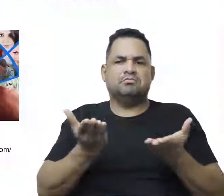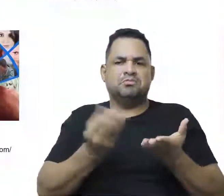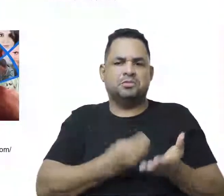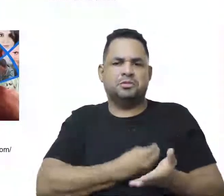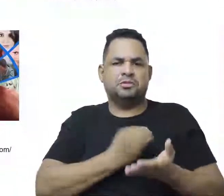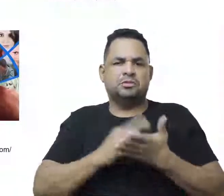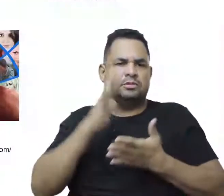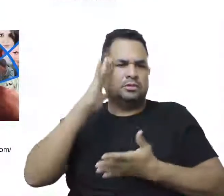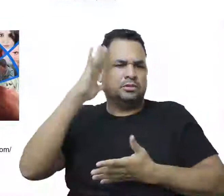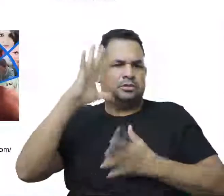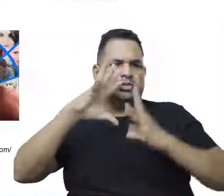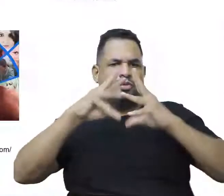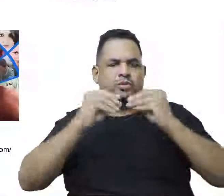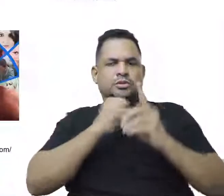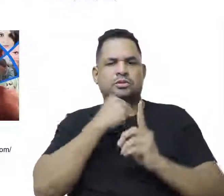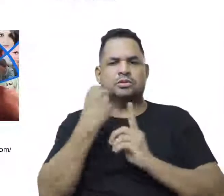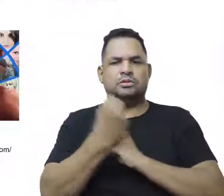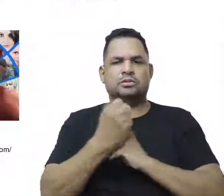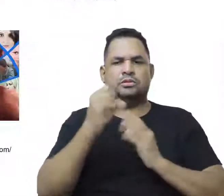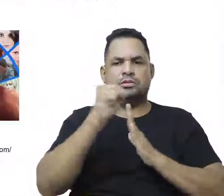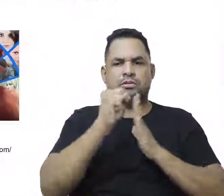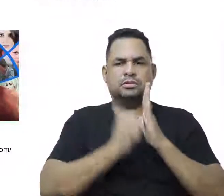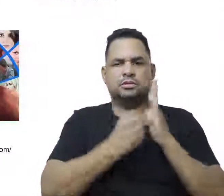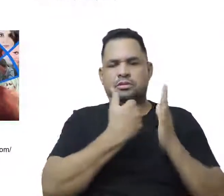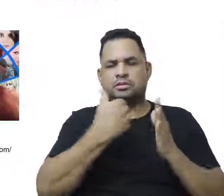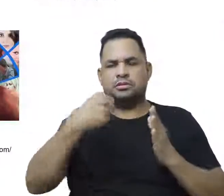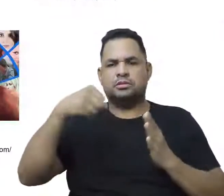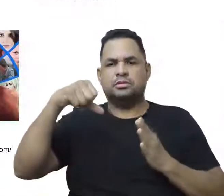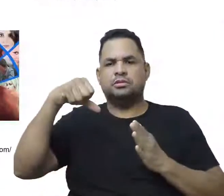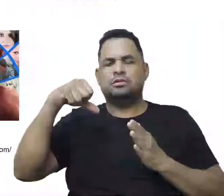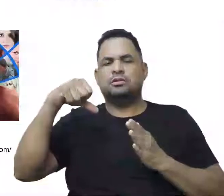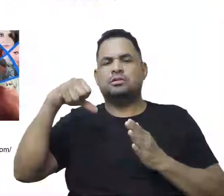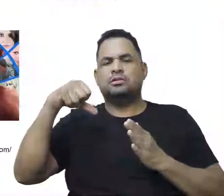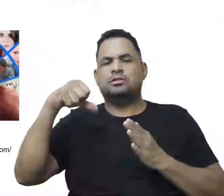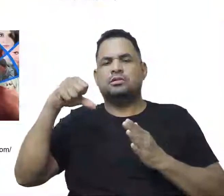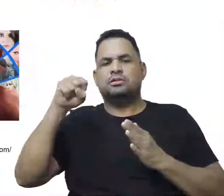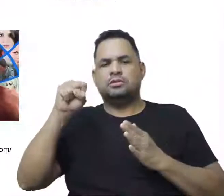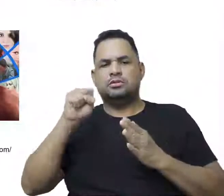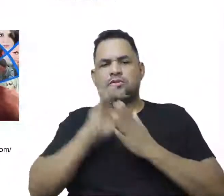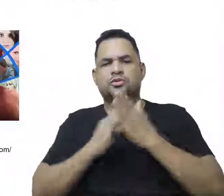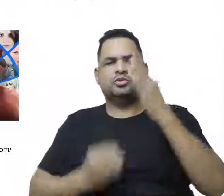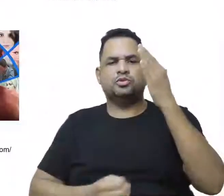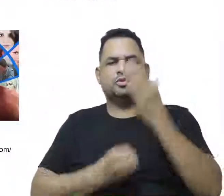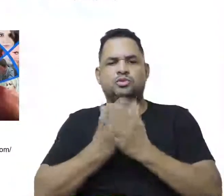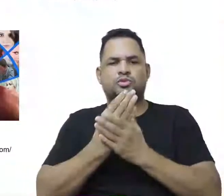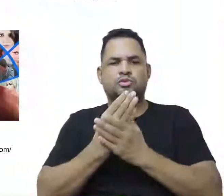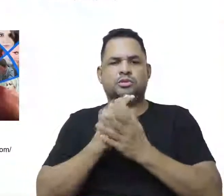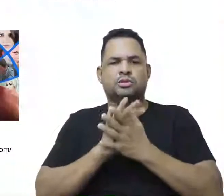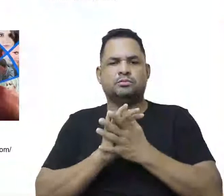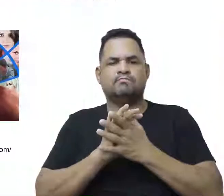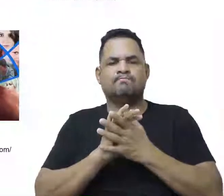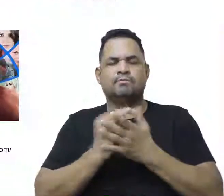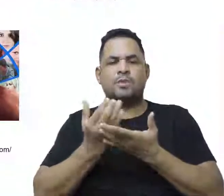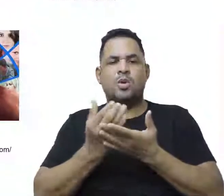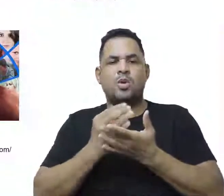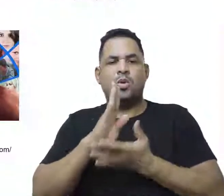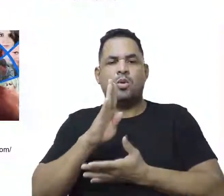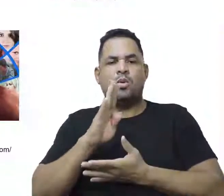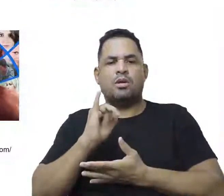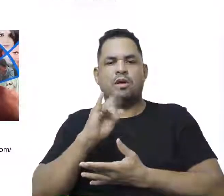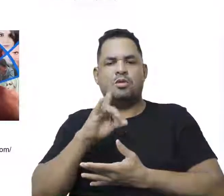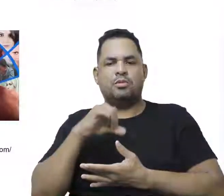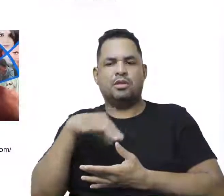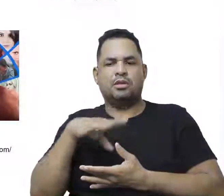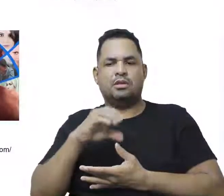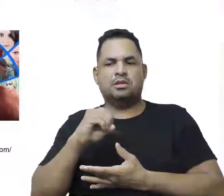sociedades mas o século 18 com o surgimento do Iluminismo e no século 19 ela